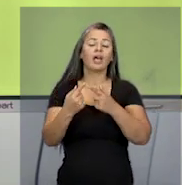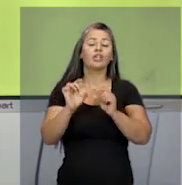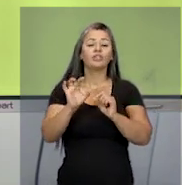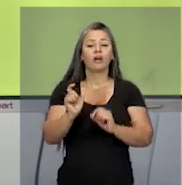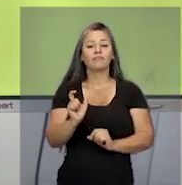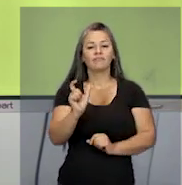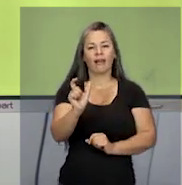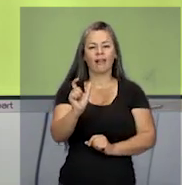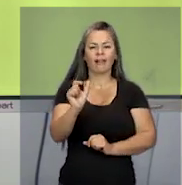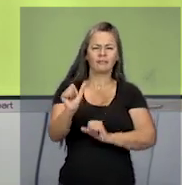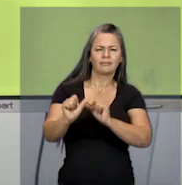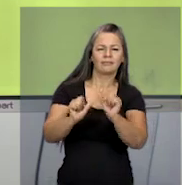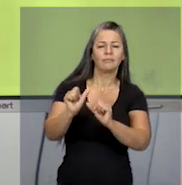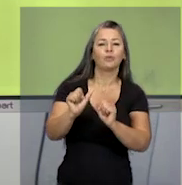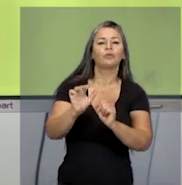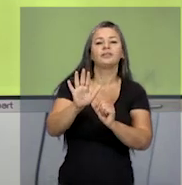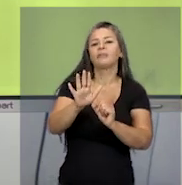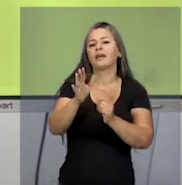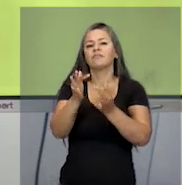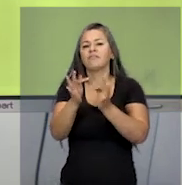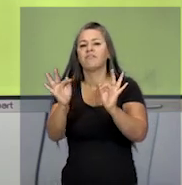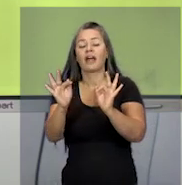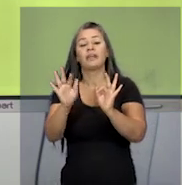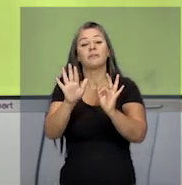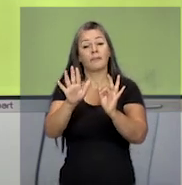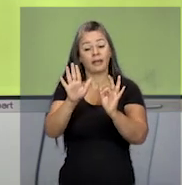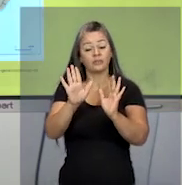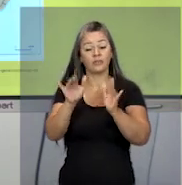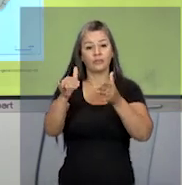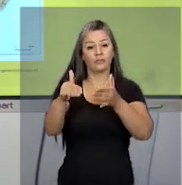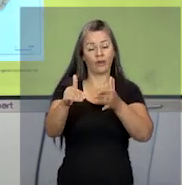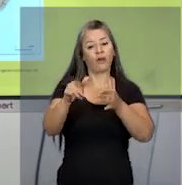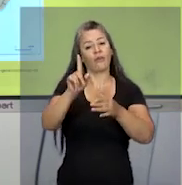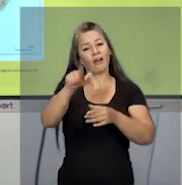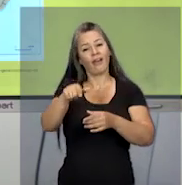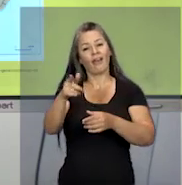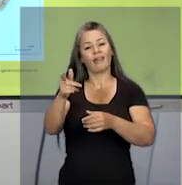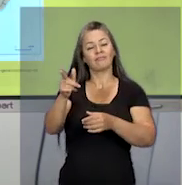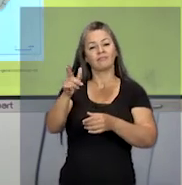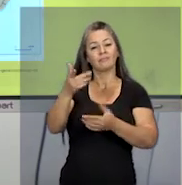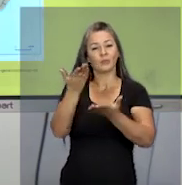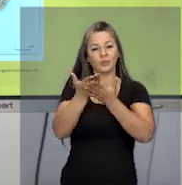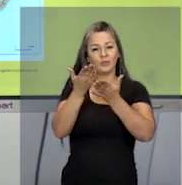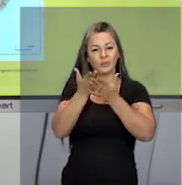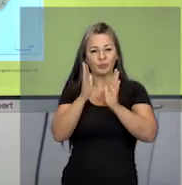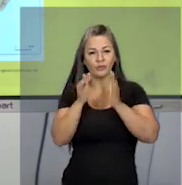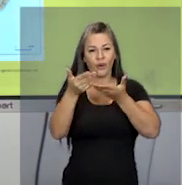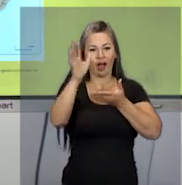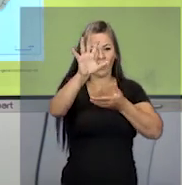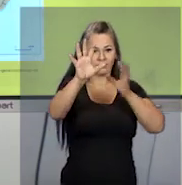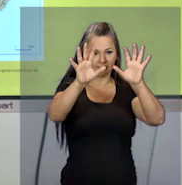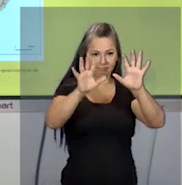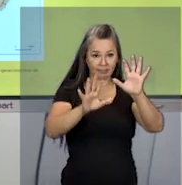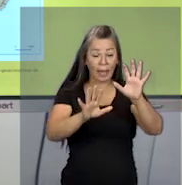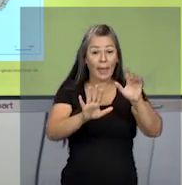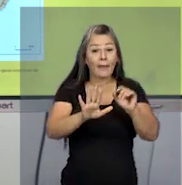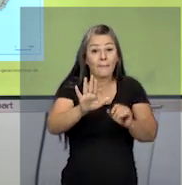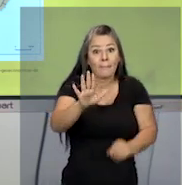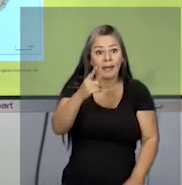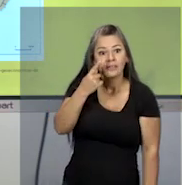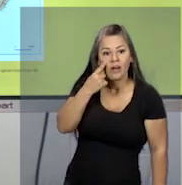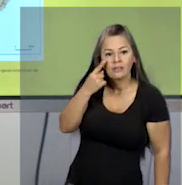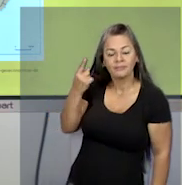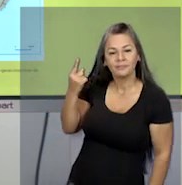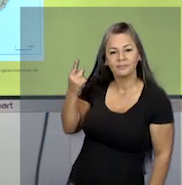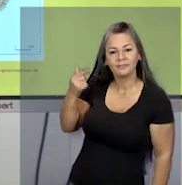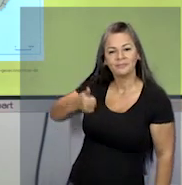de frase ou de alguma palavra aqui em questão. Bom, então, o primeiro processo, trazer um mapa. Acho que é importante